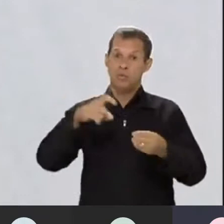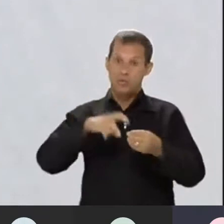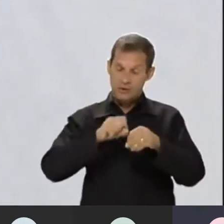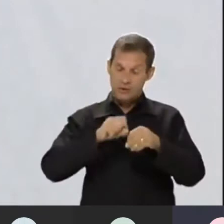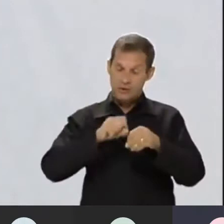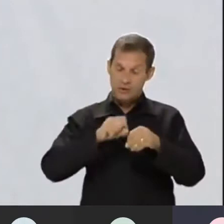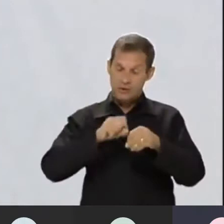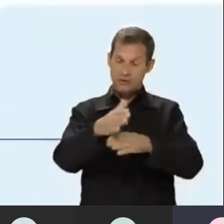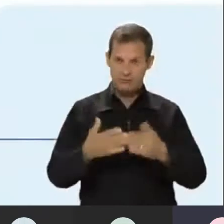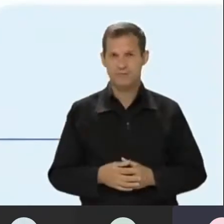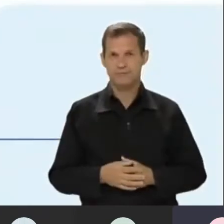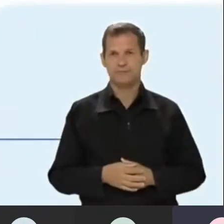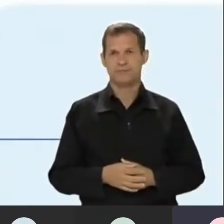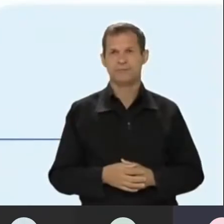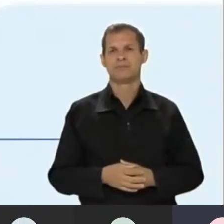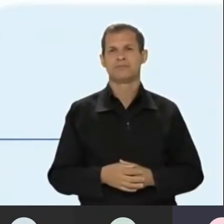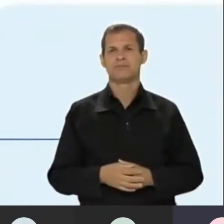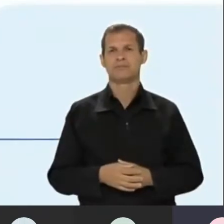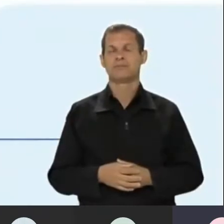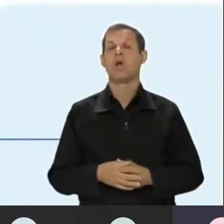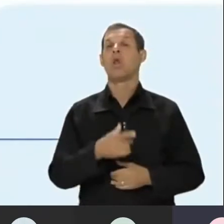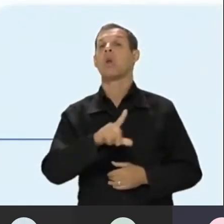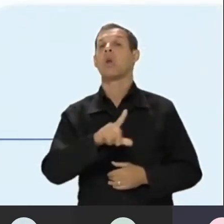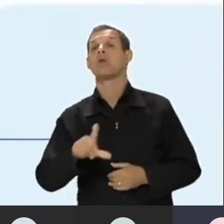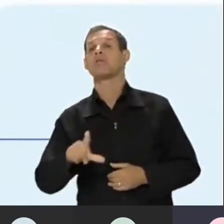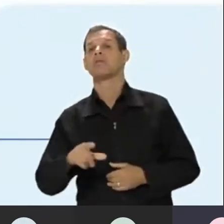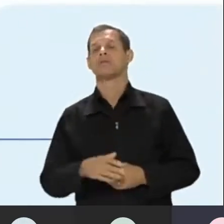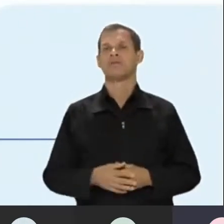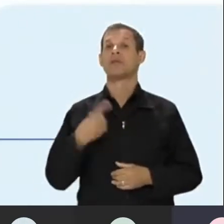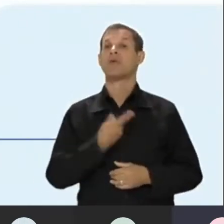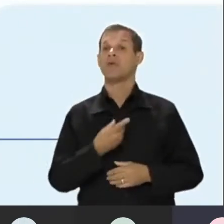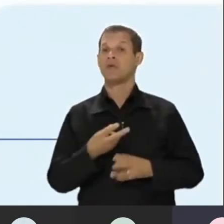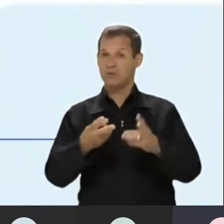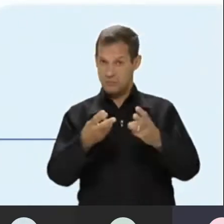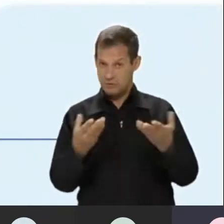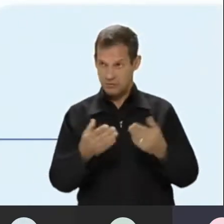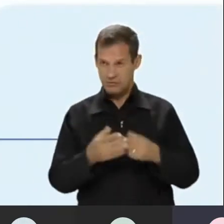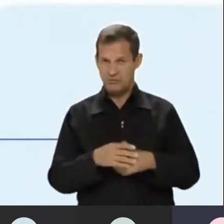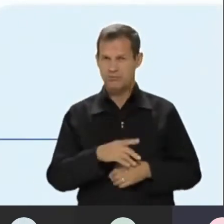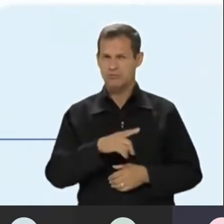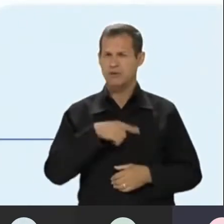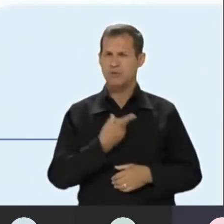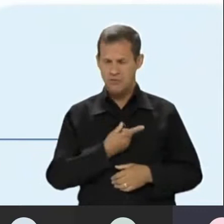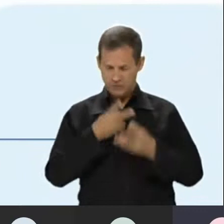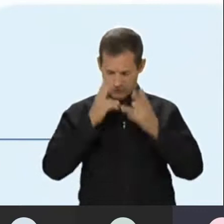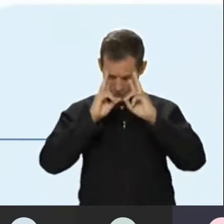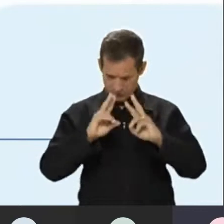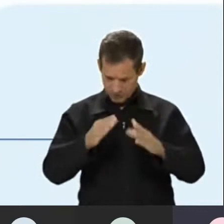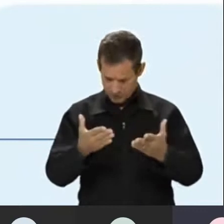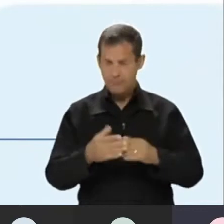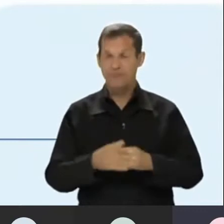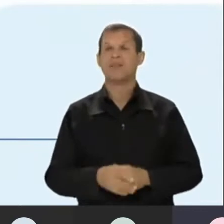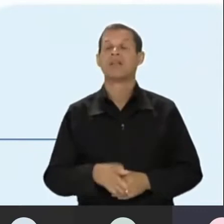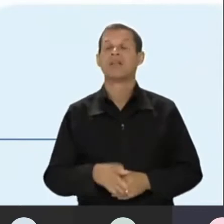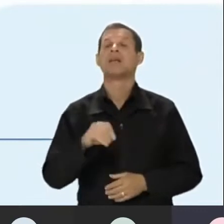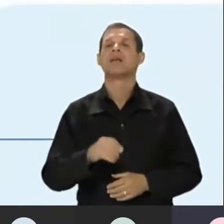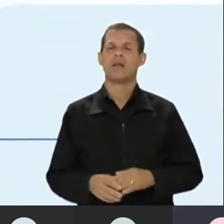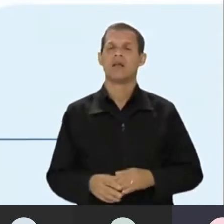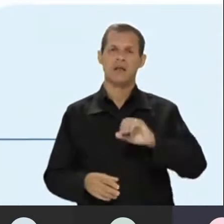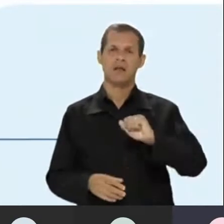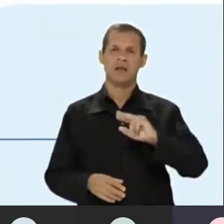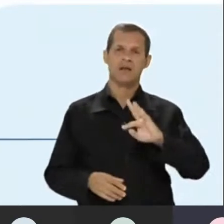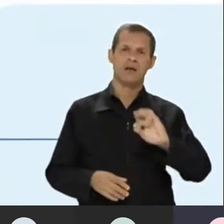Voltemos aqui para o quadro. Tá? Então, novamente, a gente observando aqui, a gente consegue visualizar que